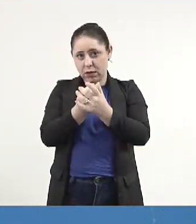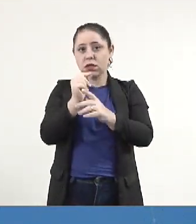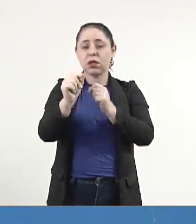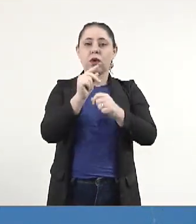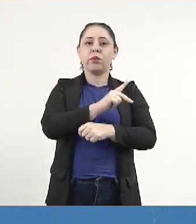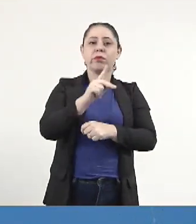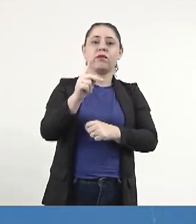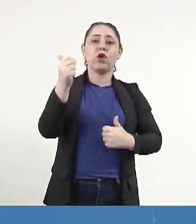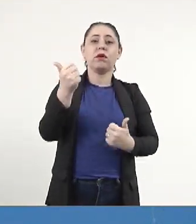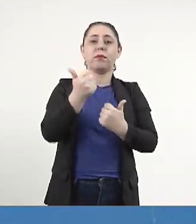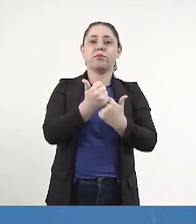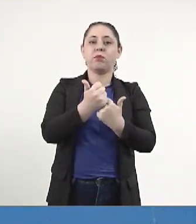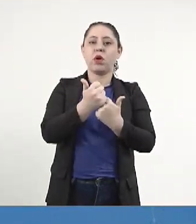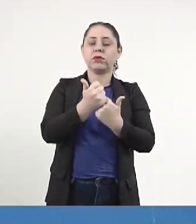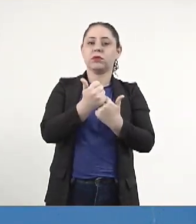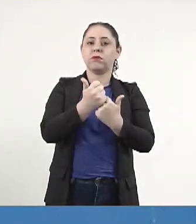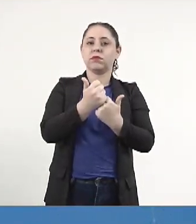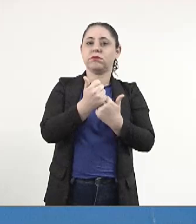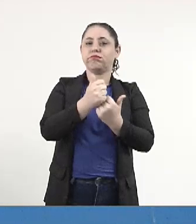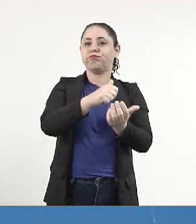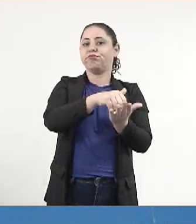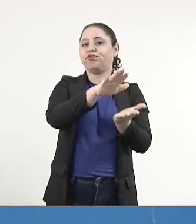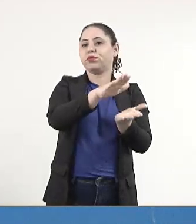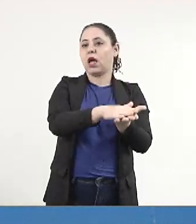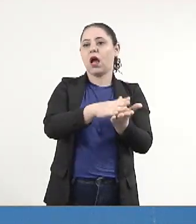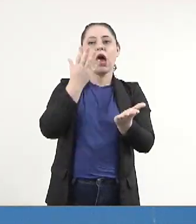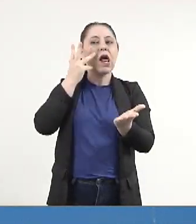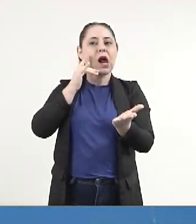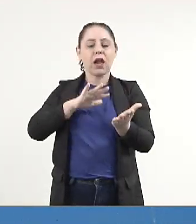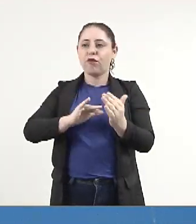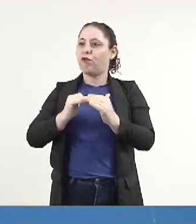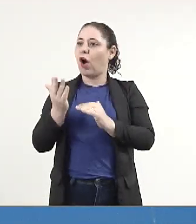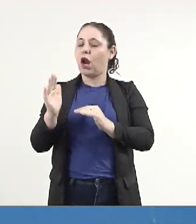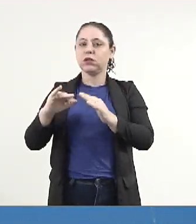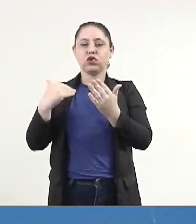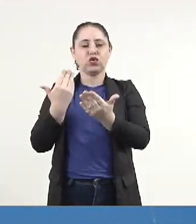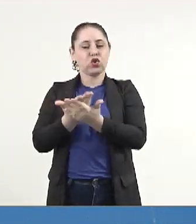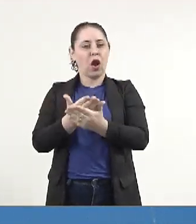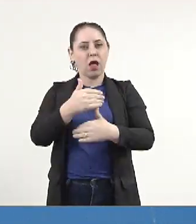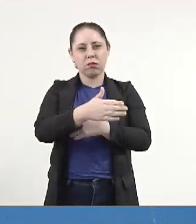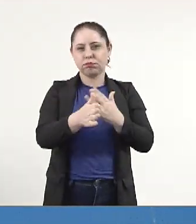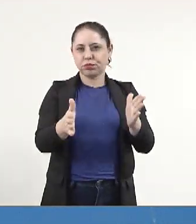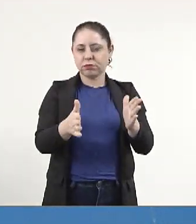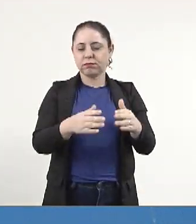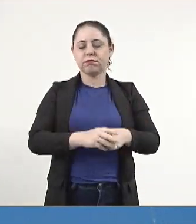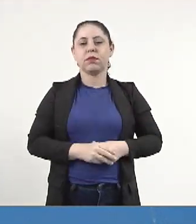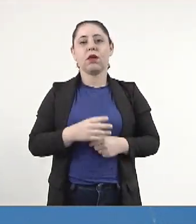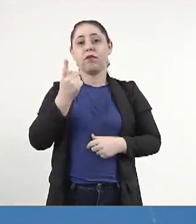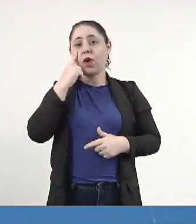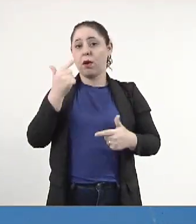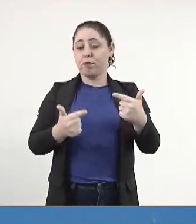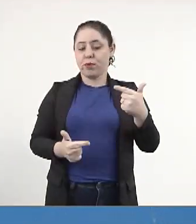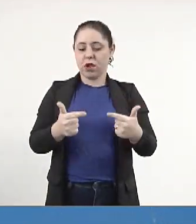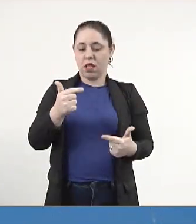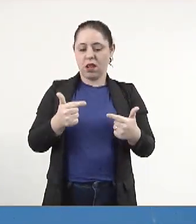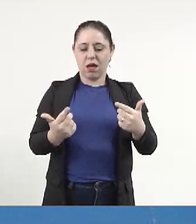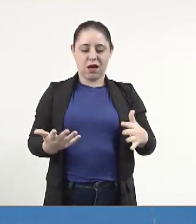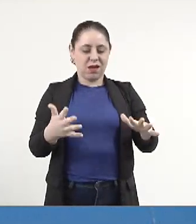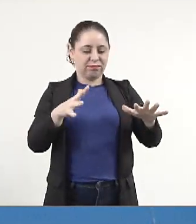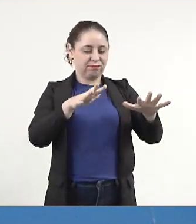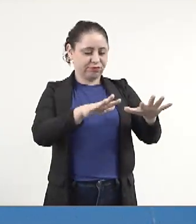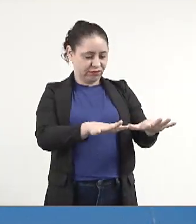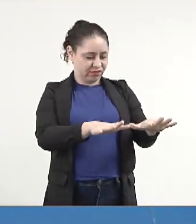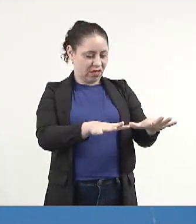que os professores de apoio foram desligados e as crianças estavam fora da sala de aula. Realmente, a gente vê que a política da